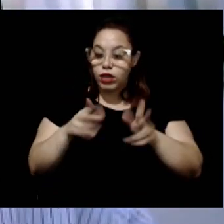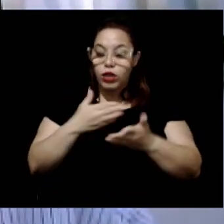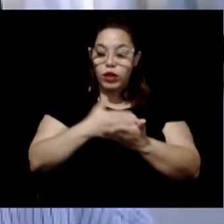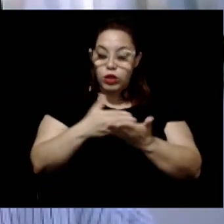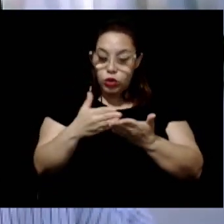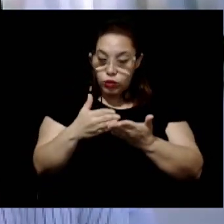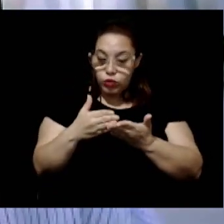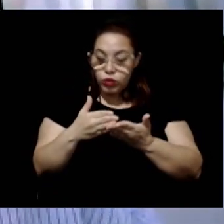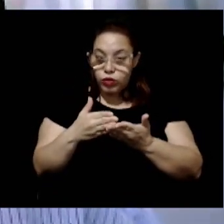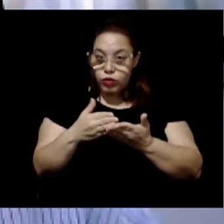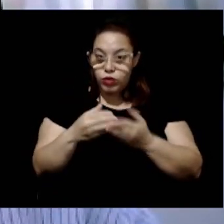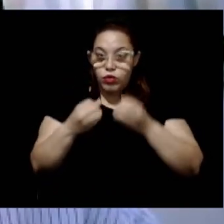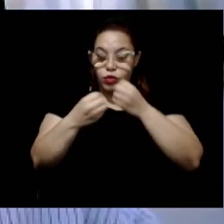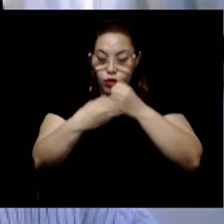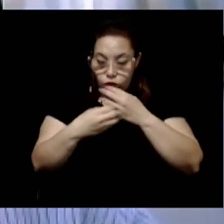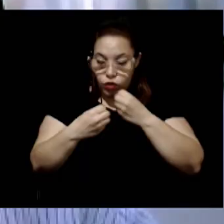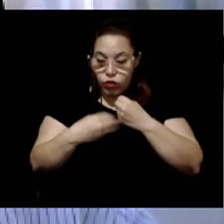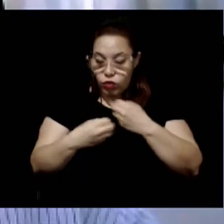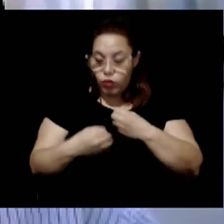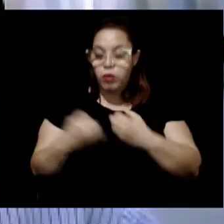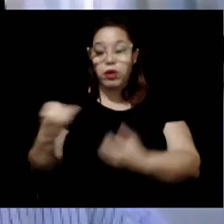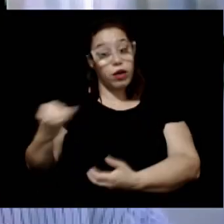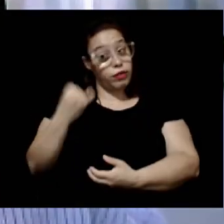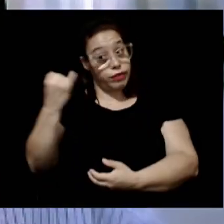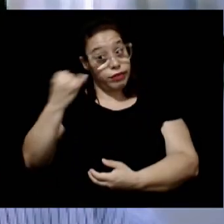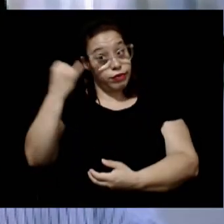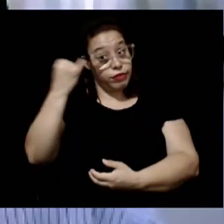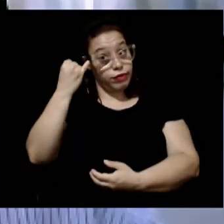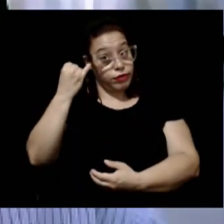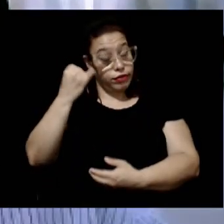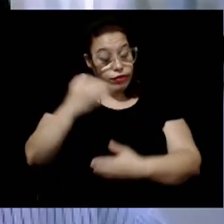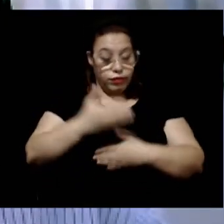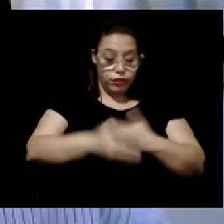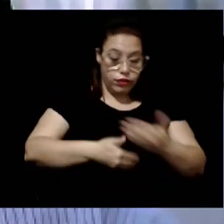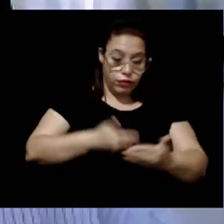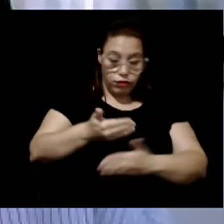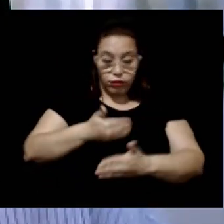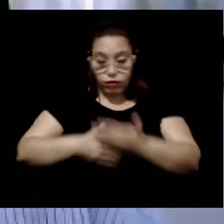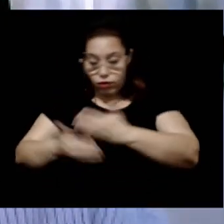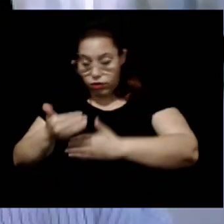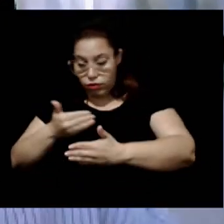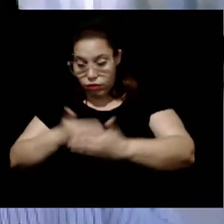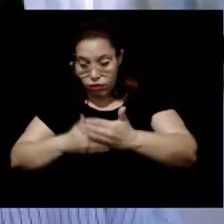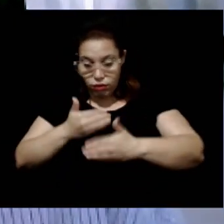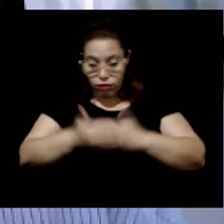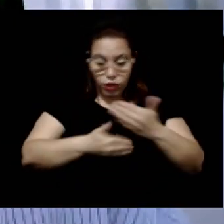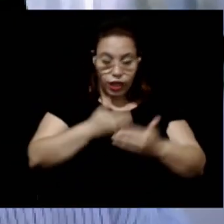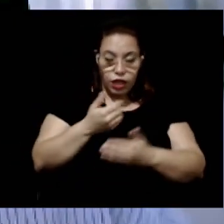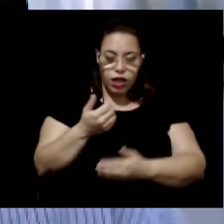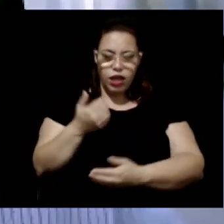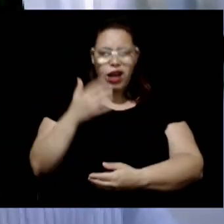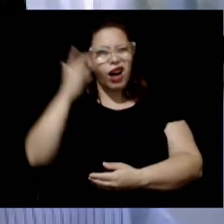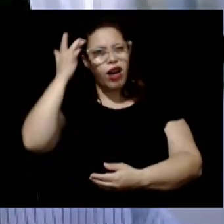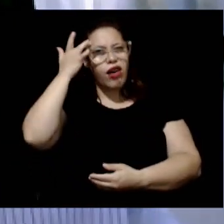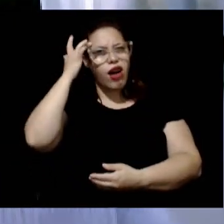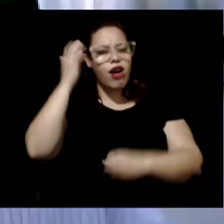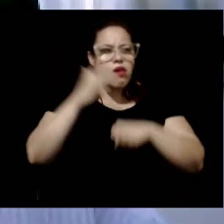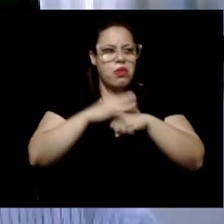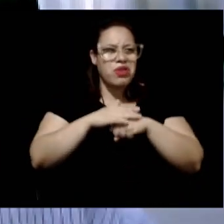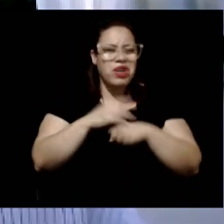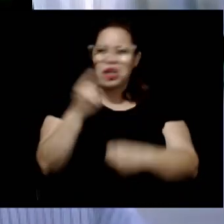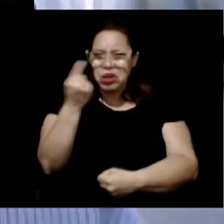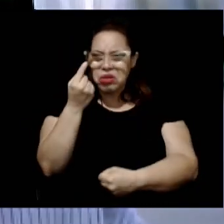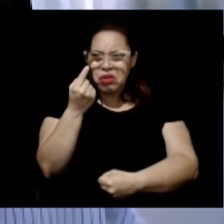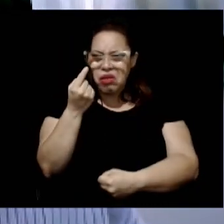é importante, né? E essa troca de informações, achando que é uma doença só, poderia prejudicar o entendimento